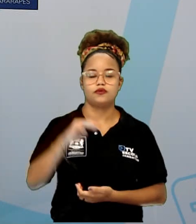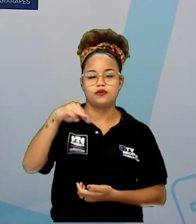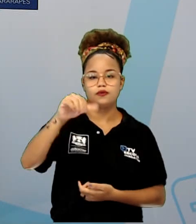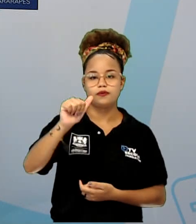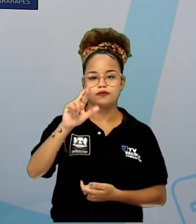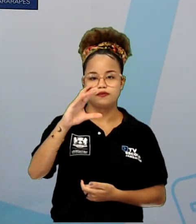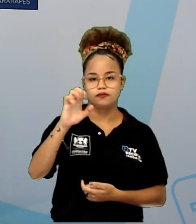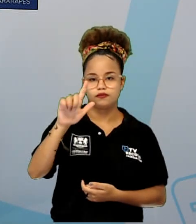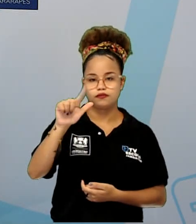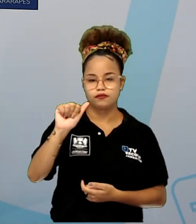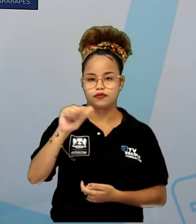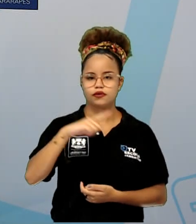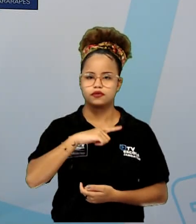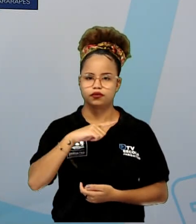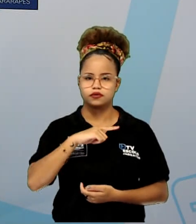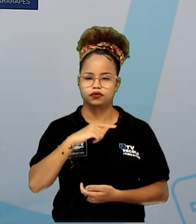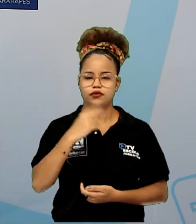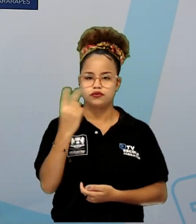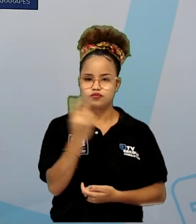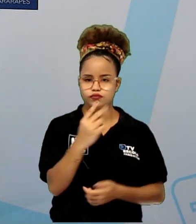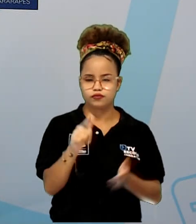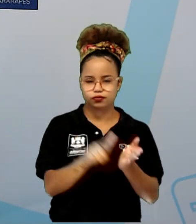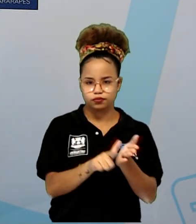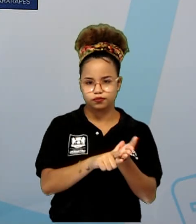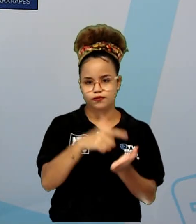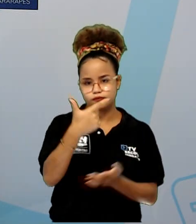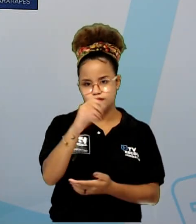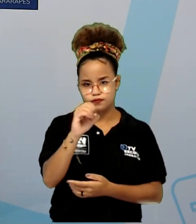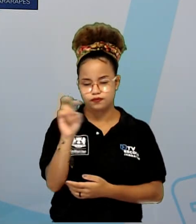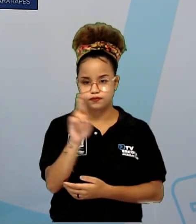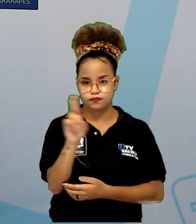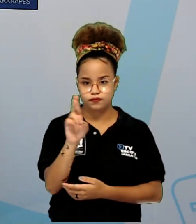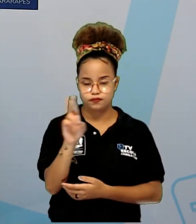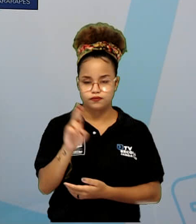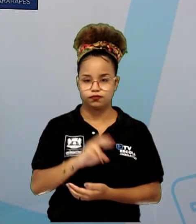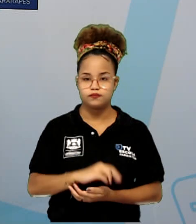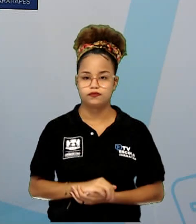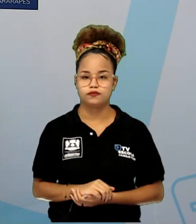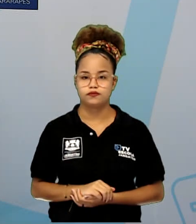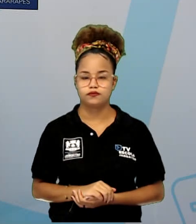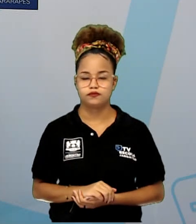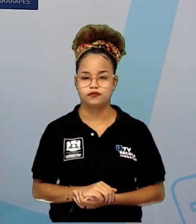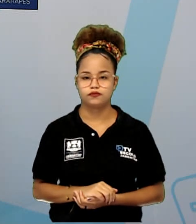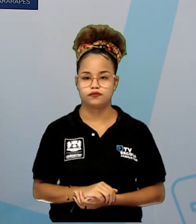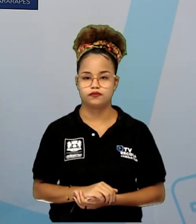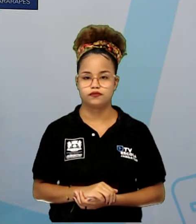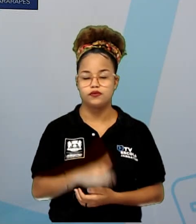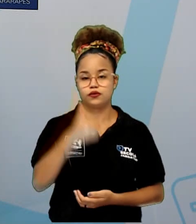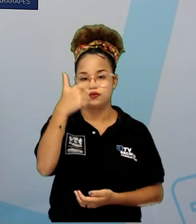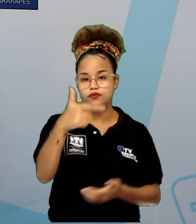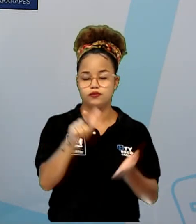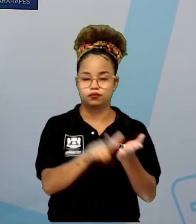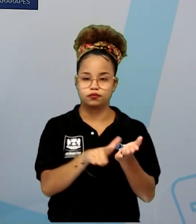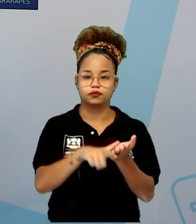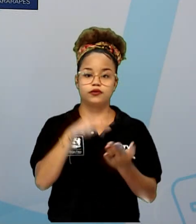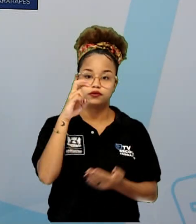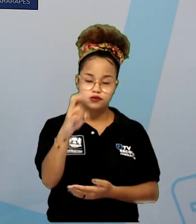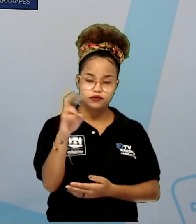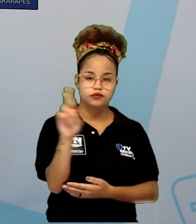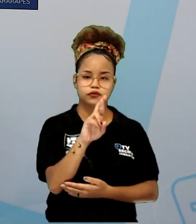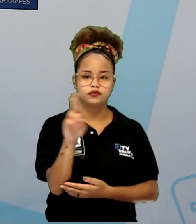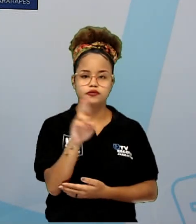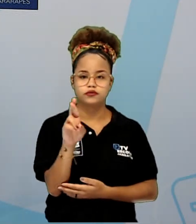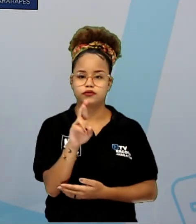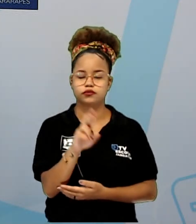Marcela tem 2 cédulas de R$ 20. E 2 cédulas de R$ 5.